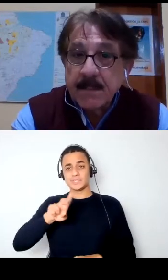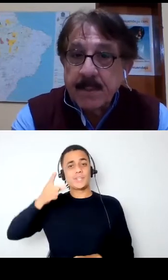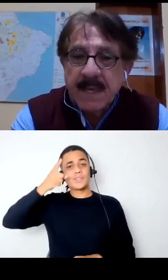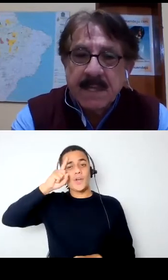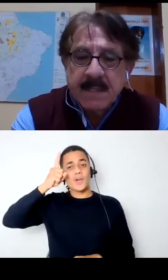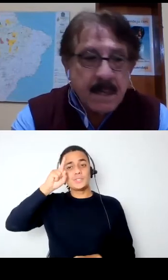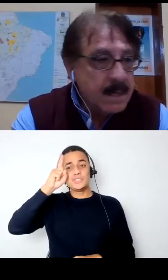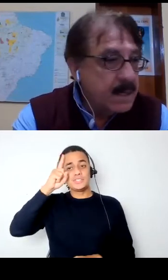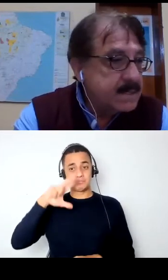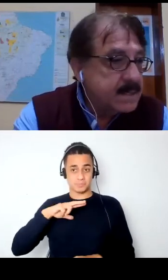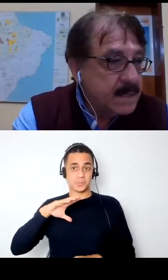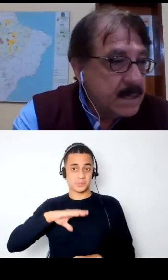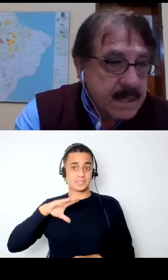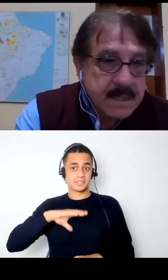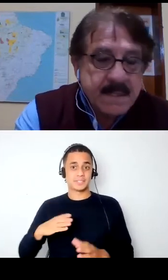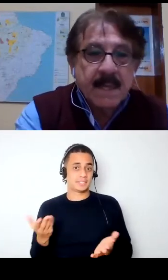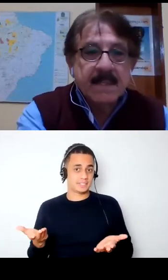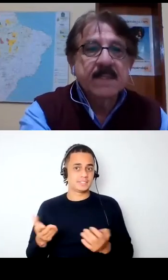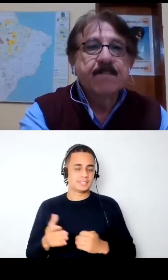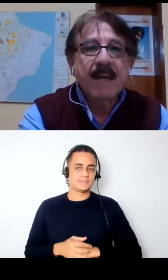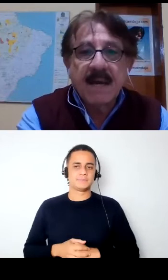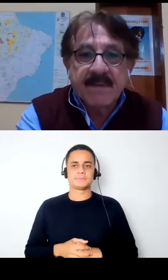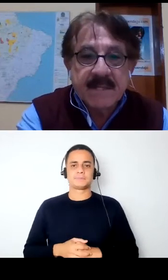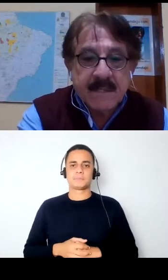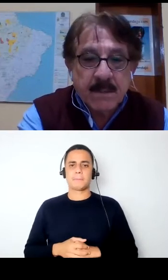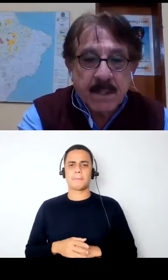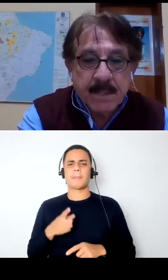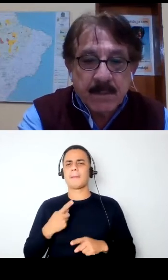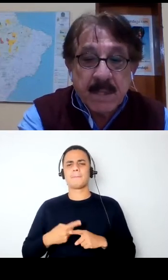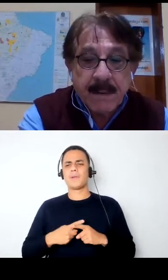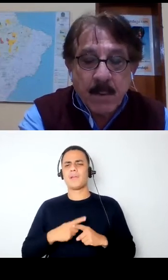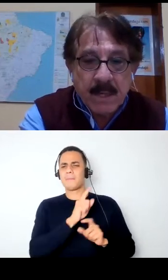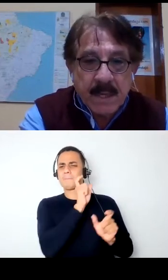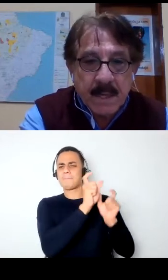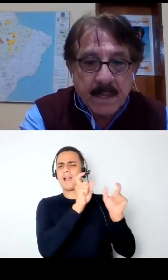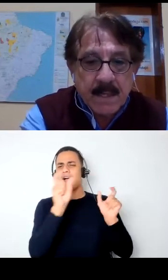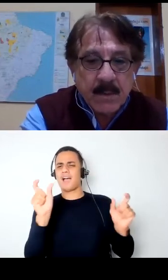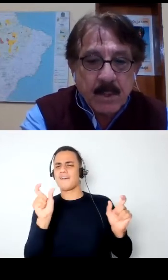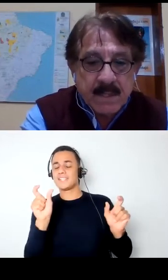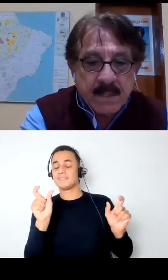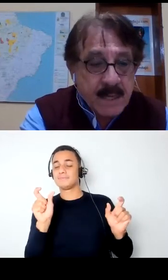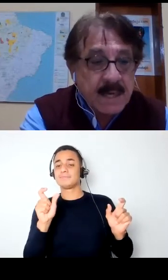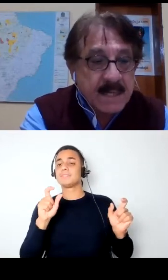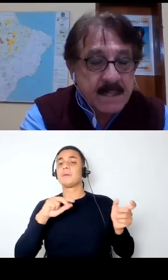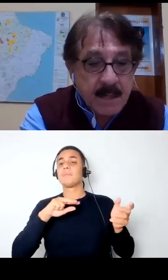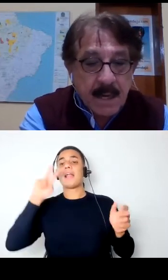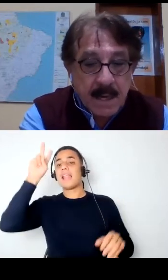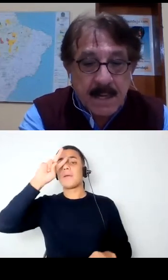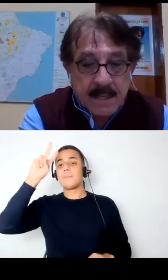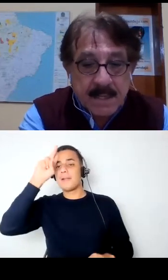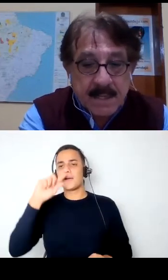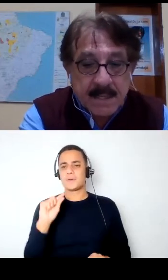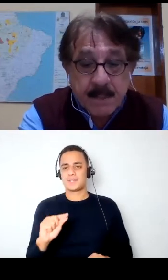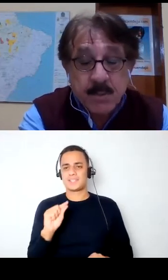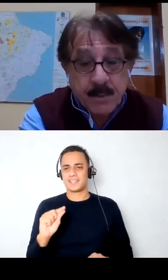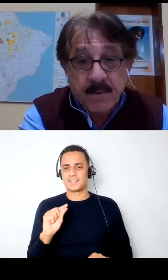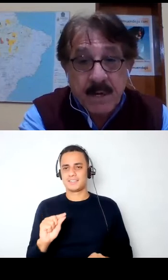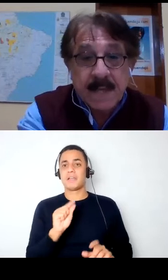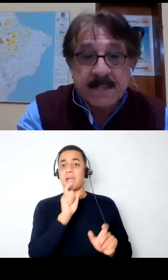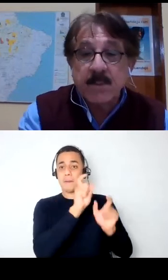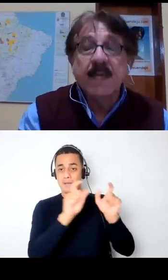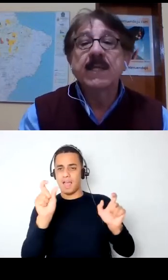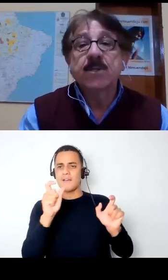laptop, keyword, password, sei lá, underline, Windows, essas coisas que a gente fala